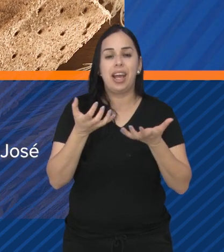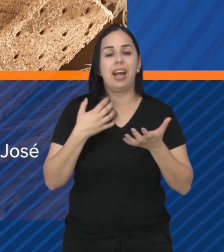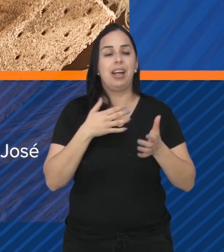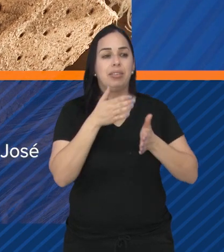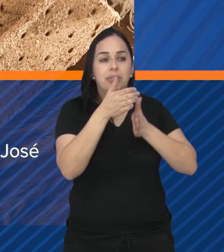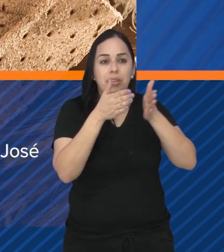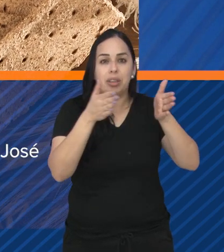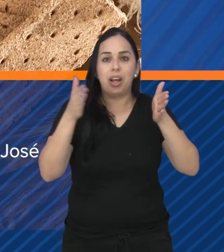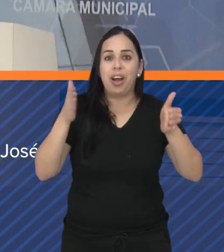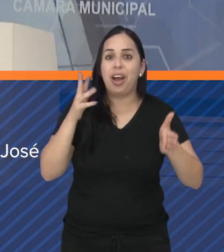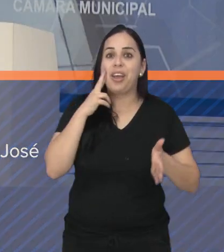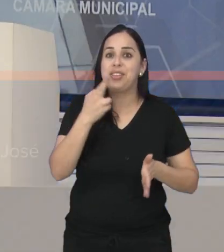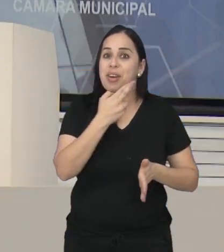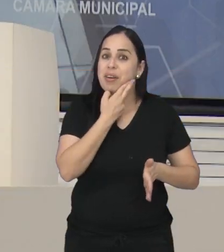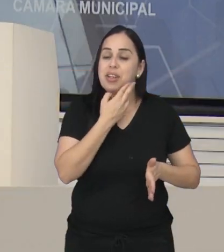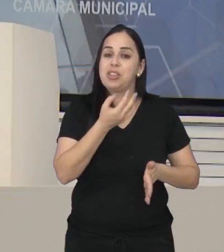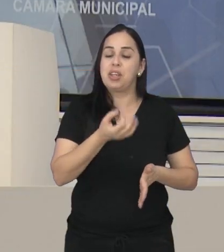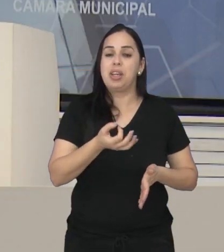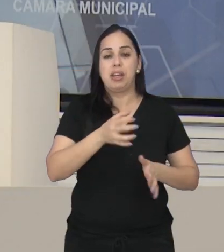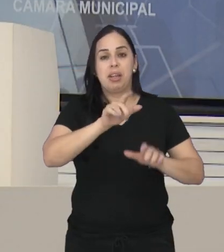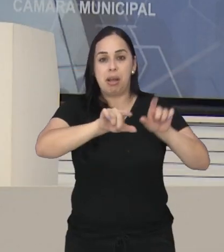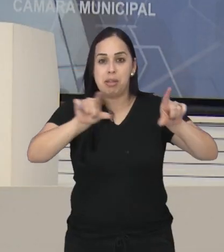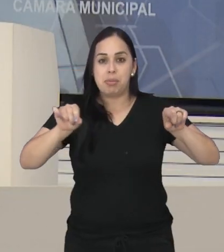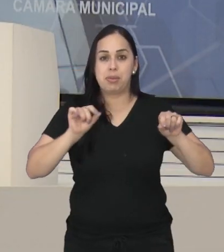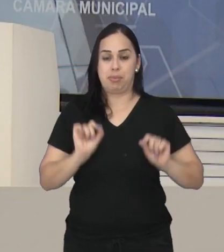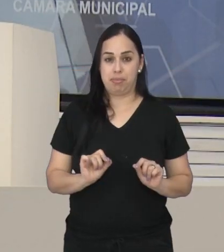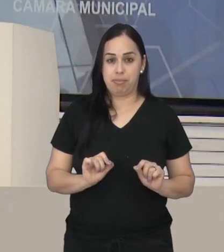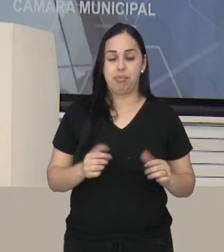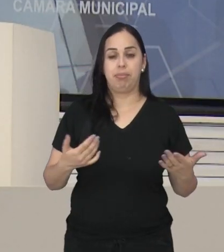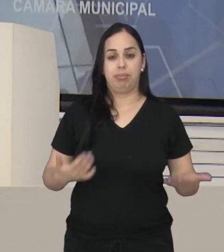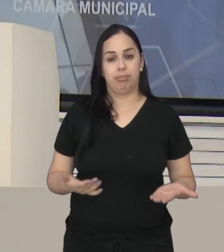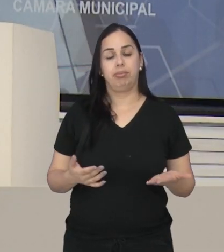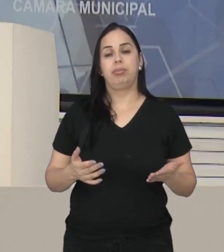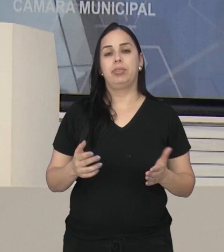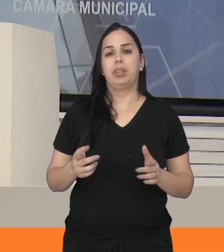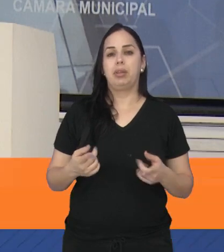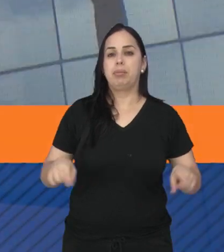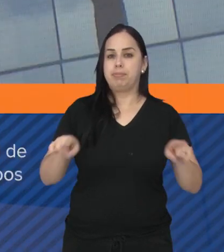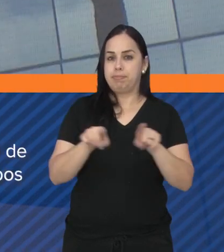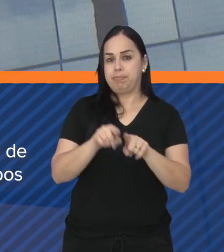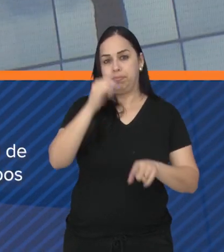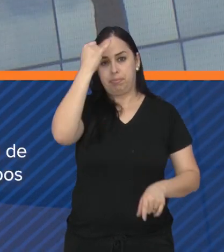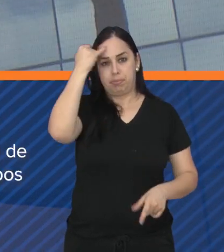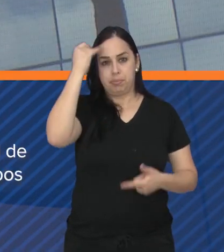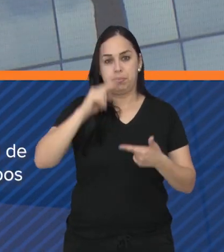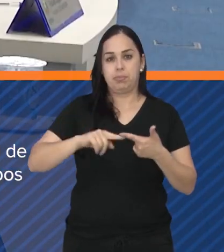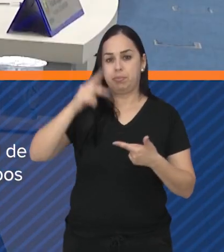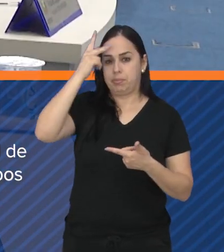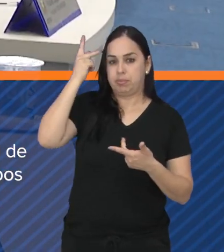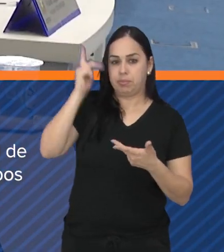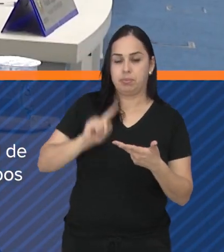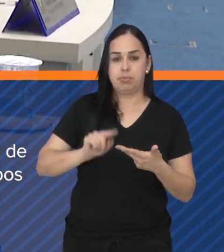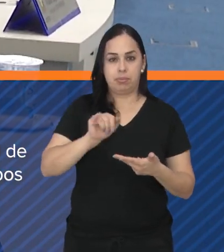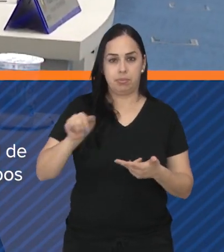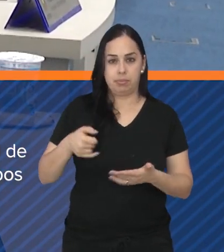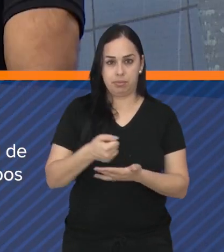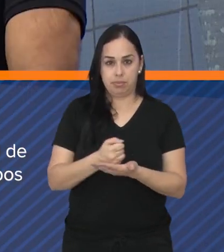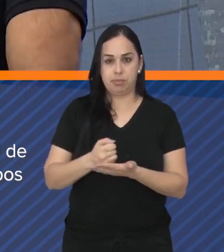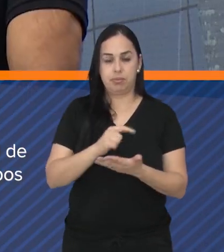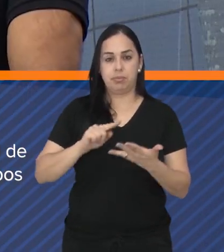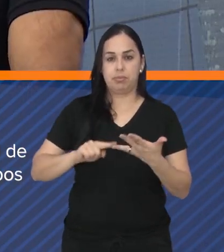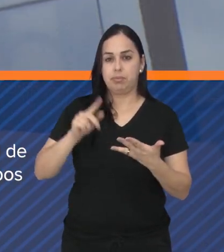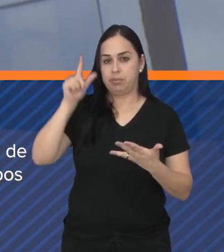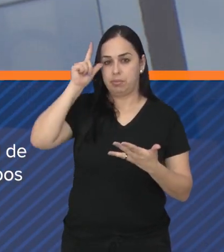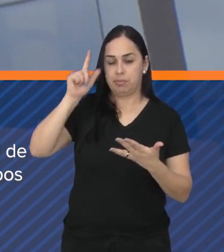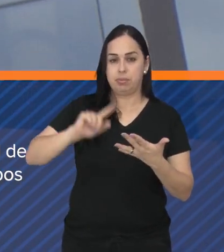sem glúten na cidade. E o vereador Dr. José Cláudio, em parceria com os parlamentares Fernando Petit, Júnior da Farmácia,